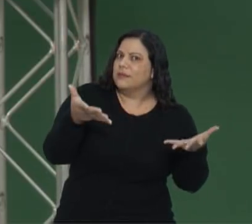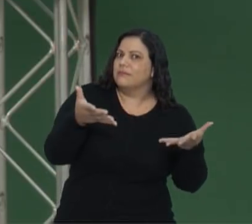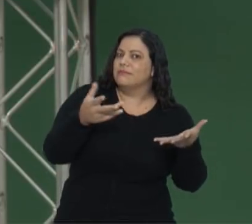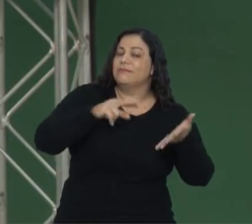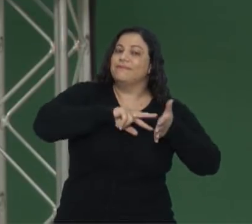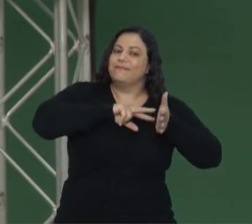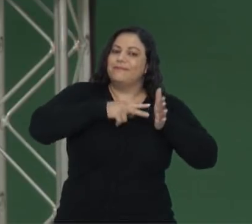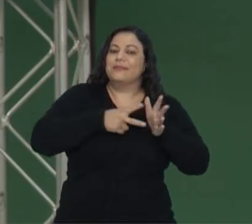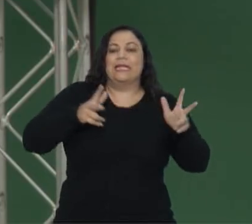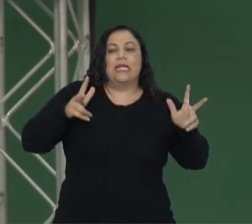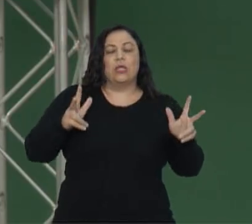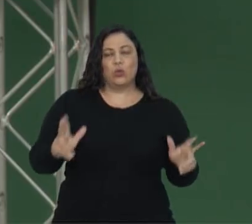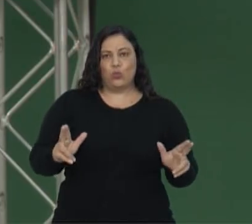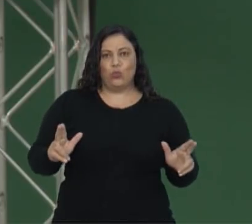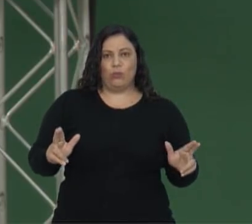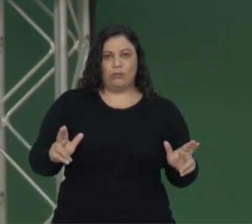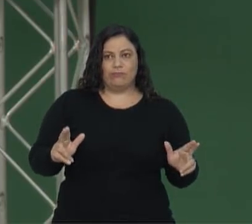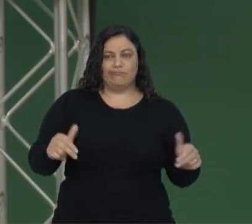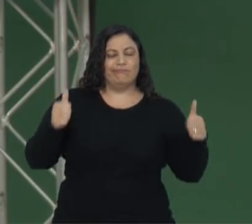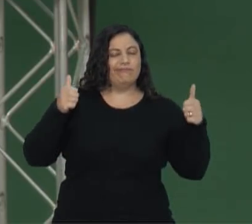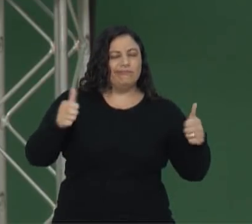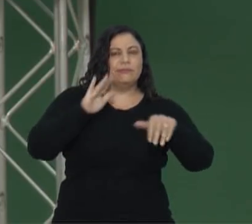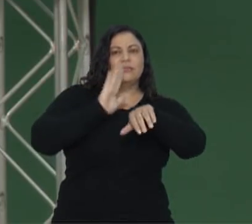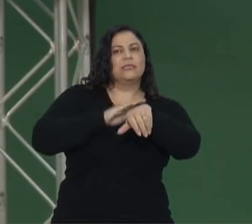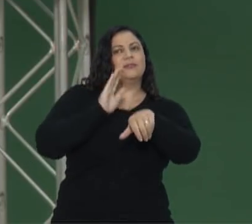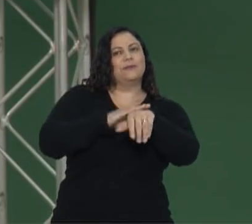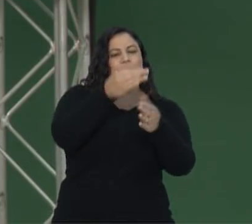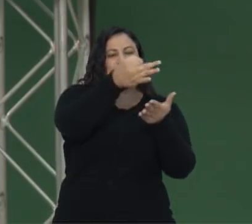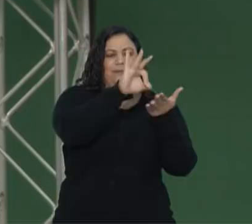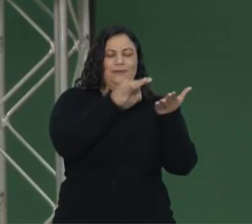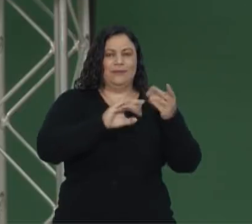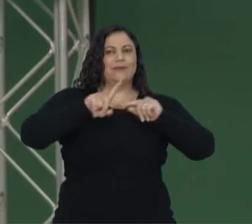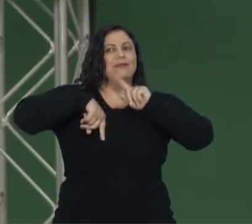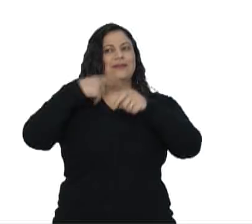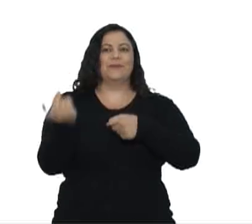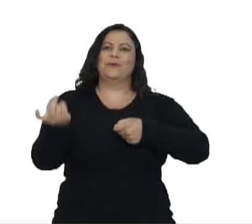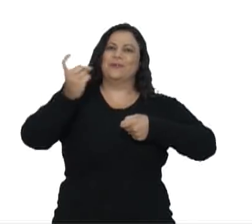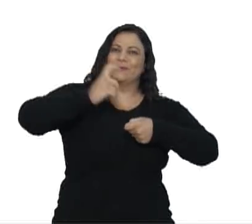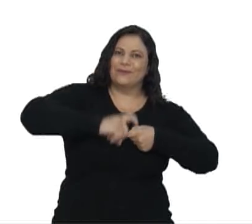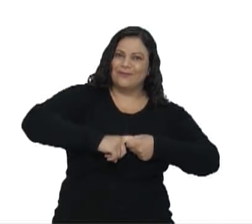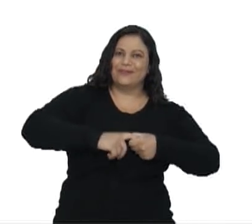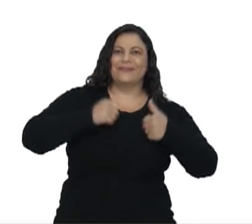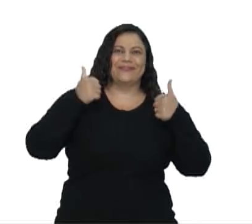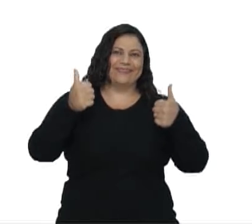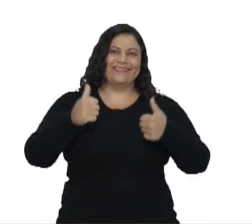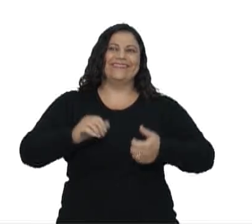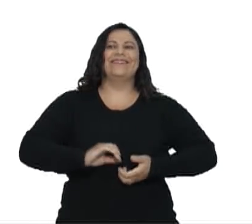sentido. Então eu vou dar um tempinho para vocês corrigirem e daqui a pouco eu volto.